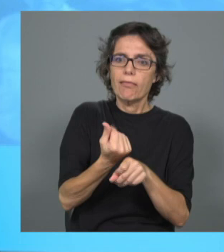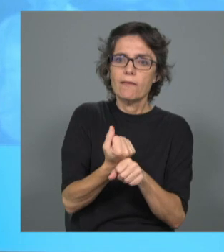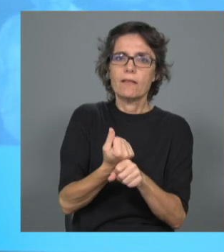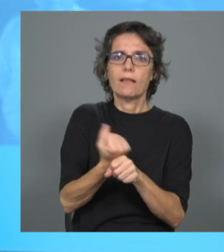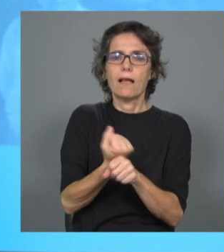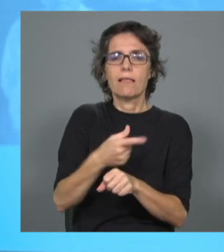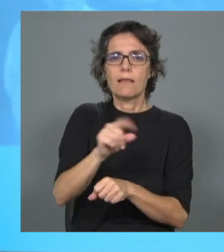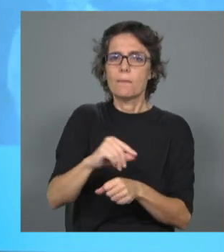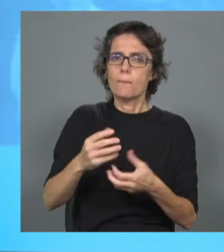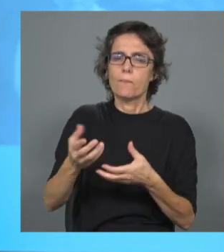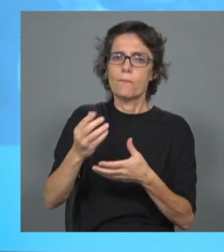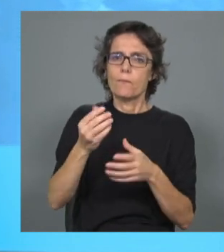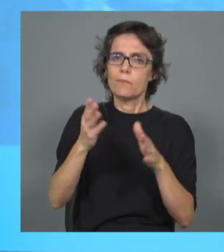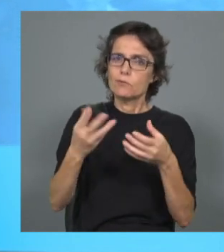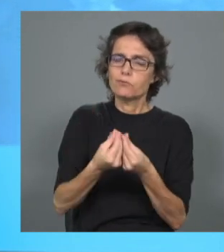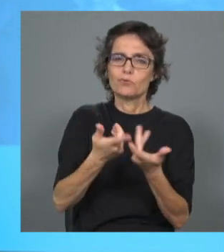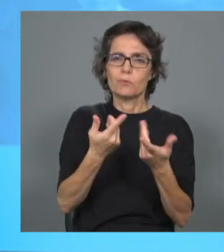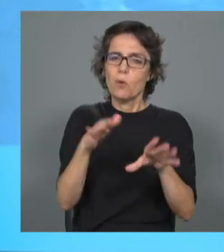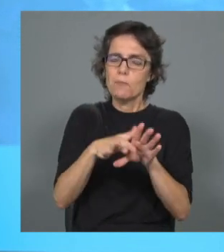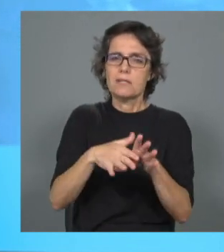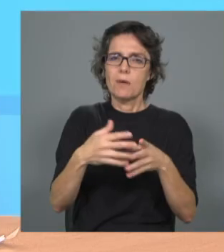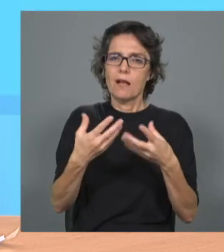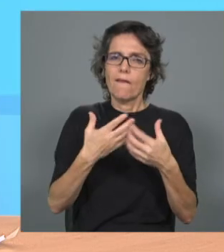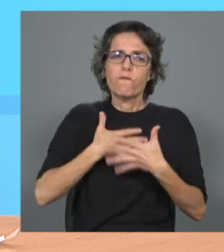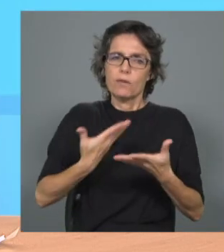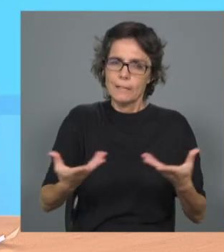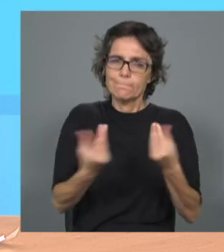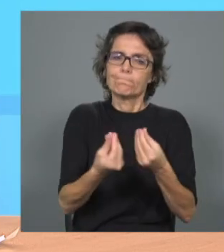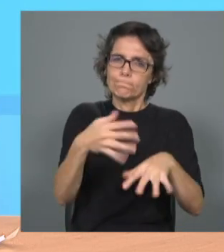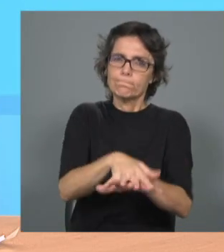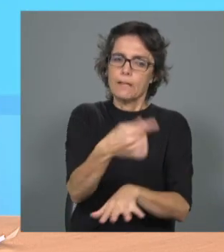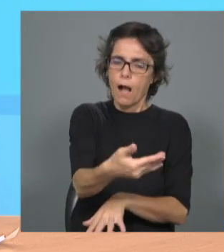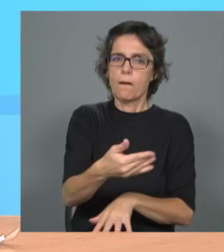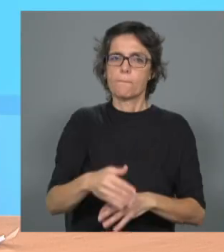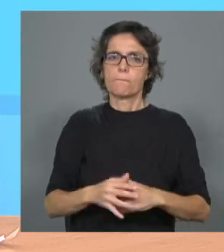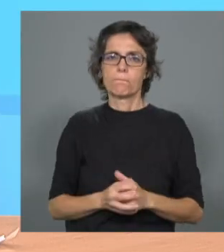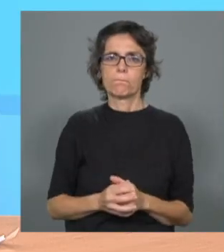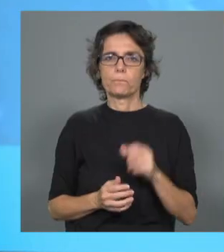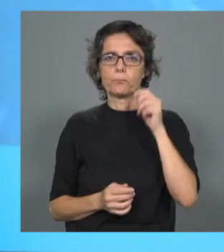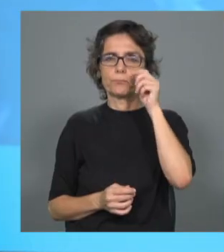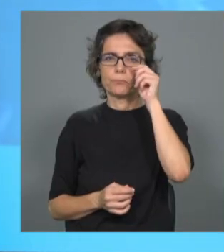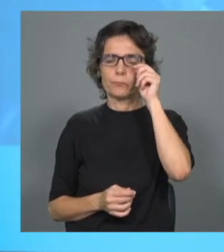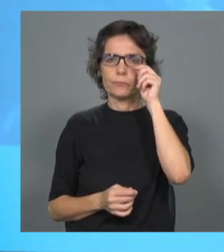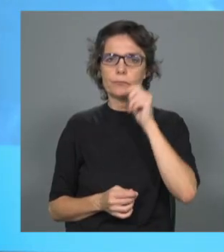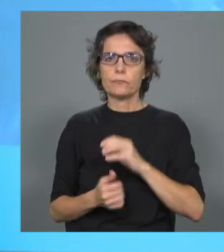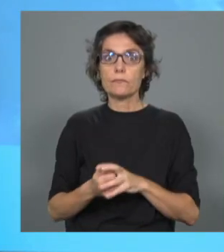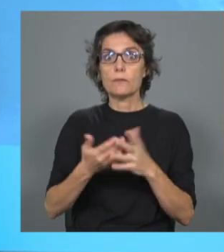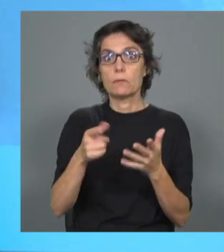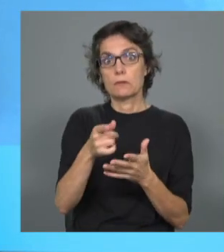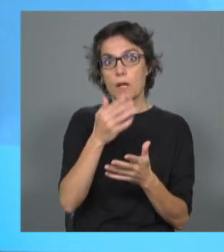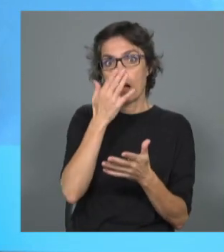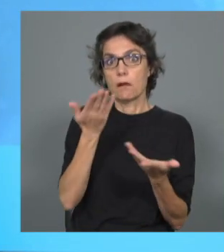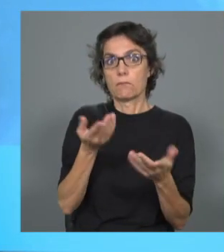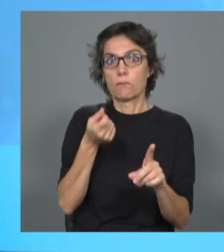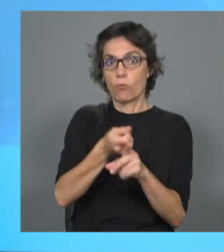boa cooperação e boa participação na vida do mundo de hoje. É um desafio para a missão, uma missão